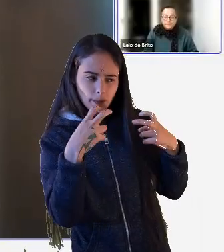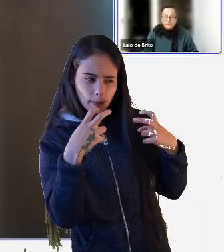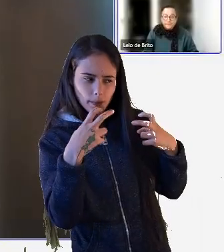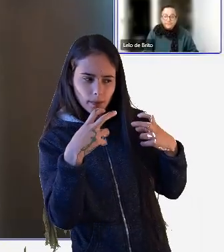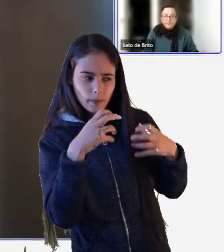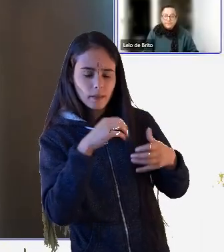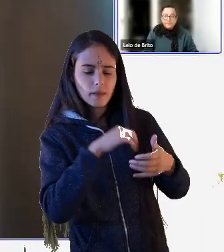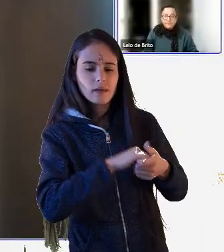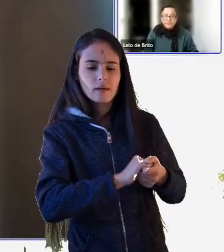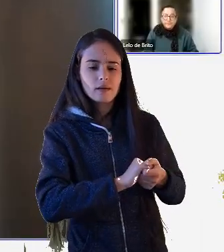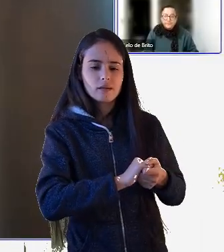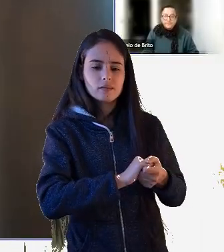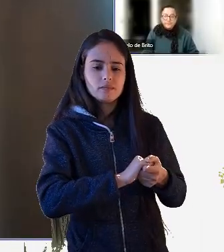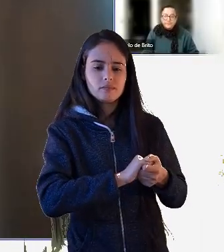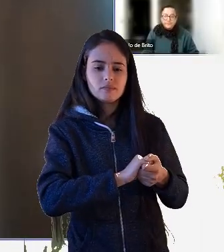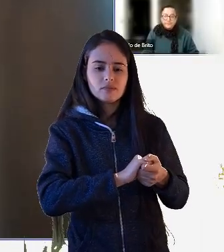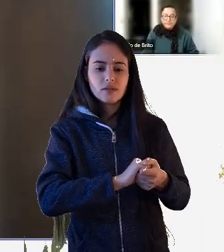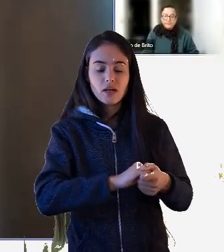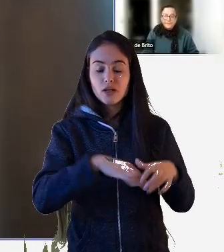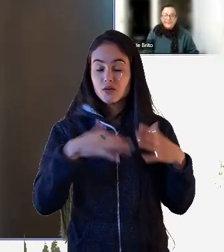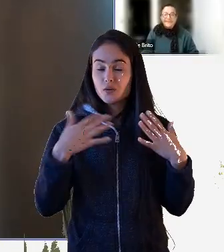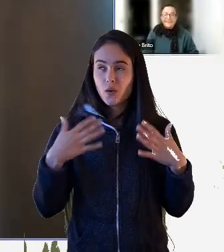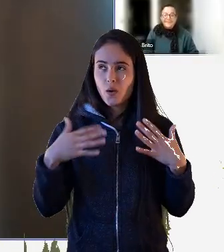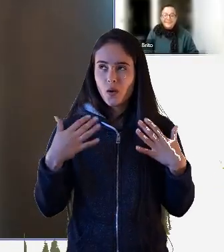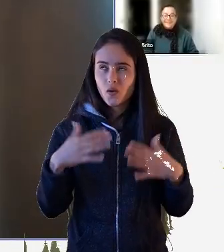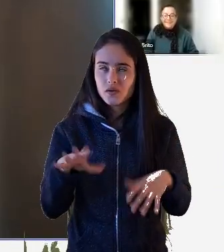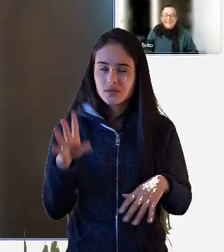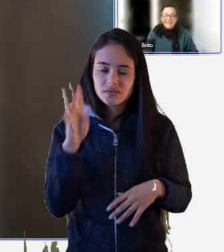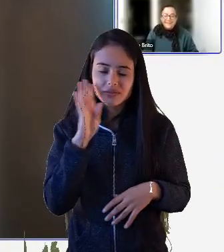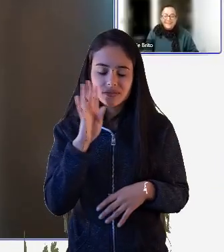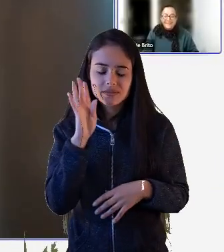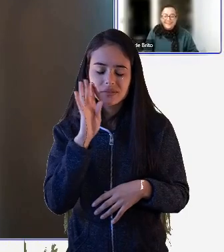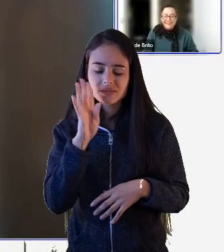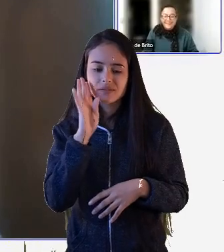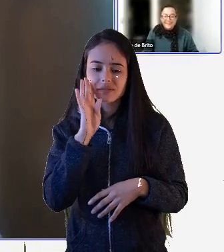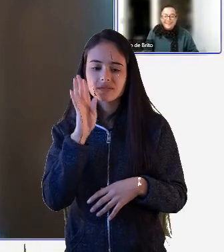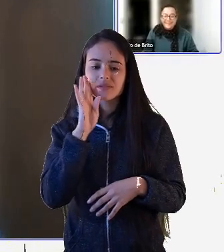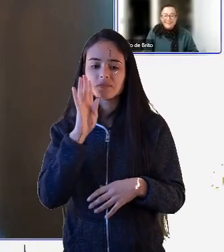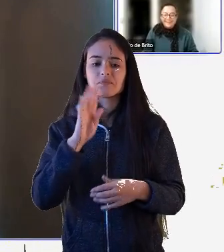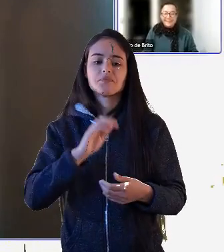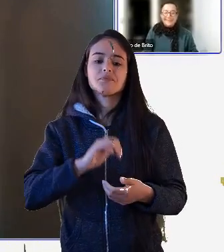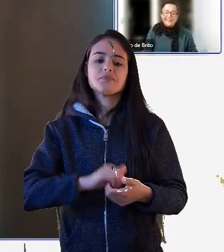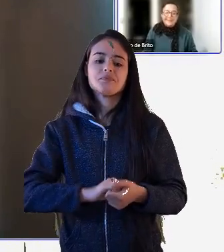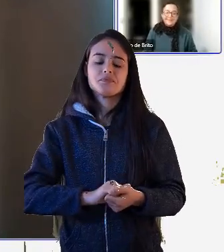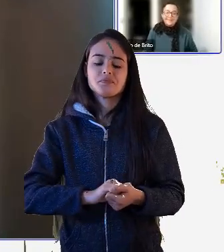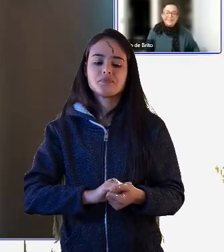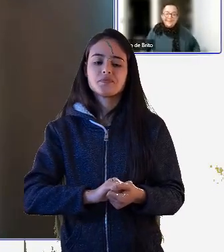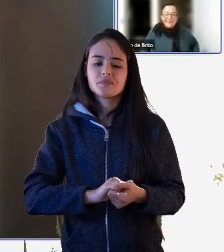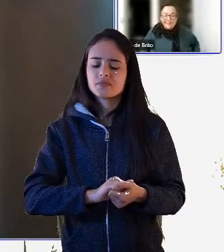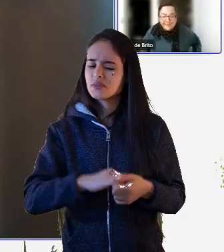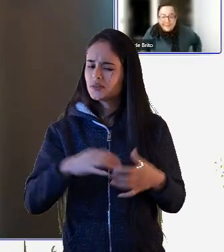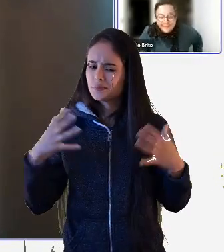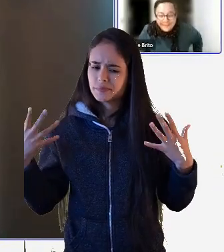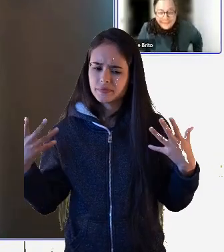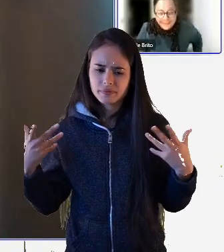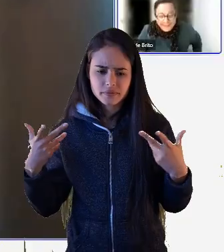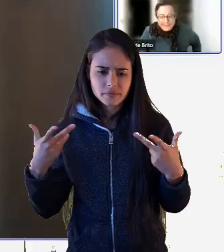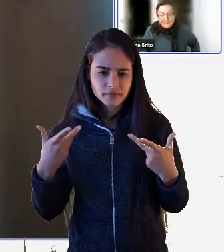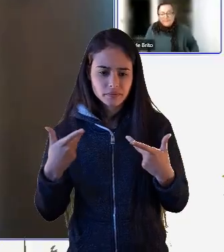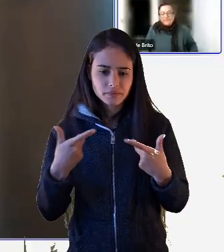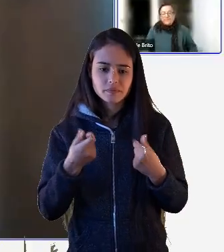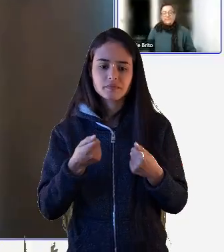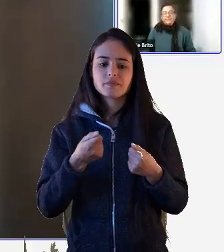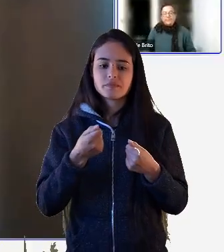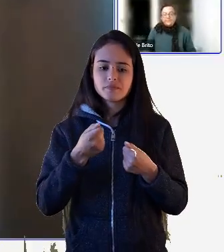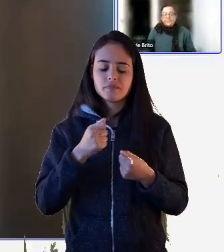cansando, e aí eu fico feliz que vocês não tenham se cansado. Você tem os cansados, mas que vocês resistem, né? Claro que estão É, cansados, como você falou, mas vocês resistem.